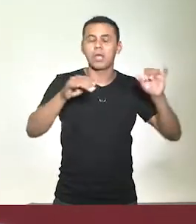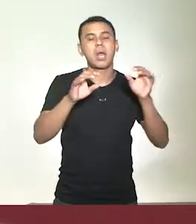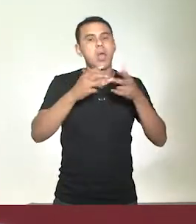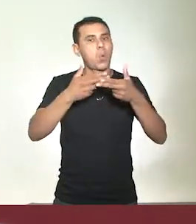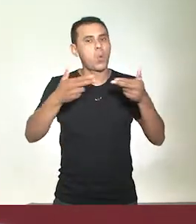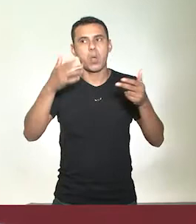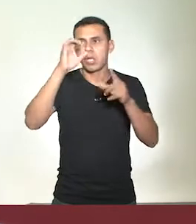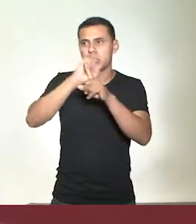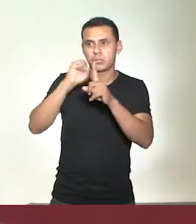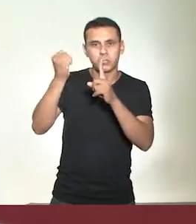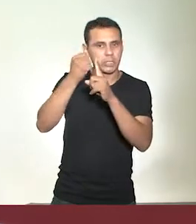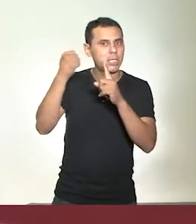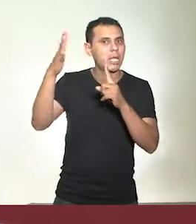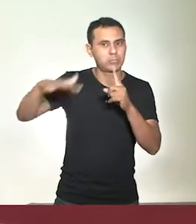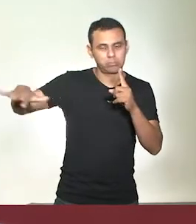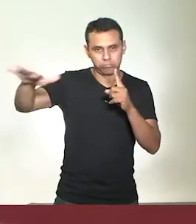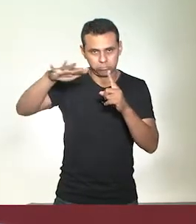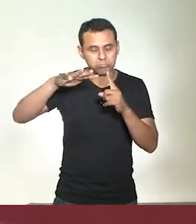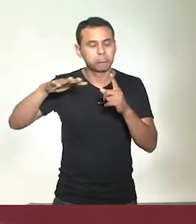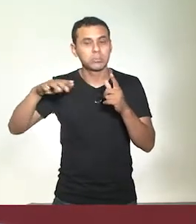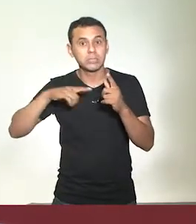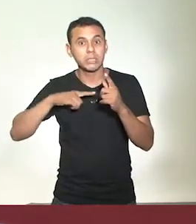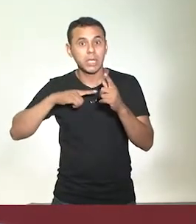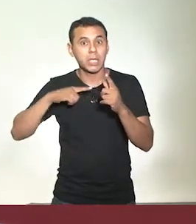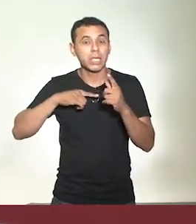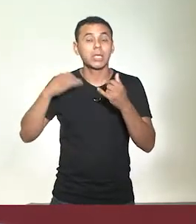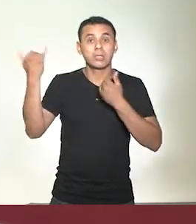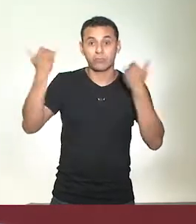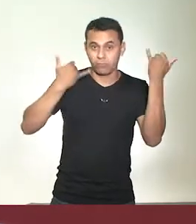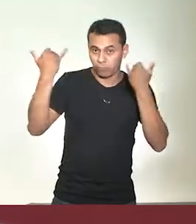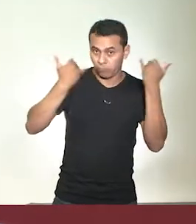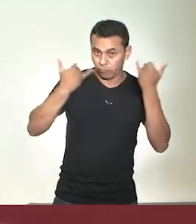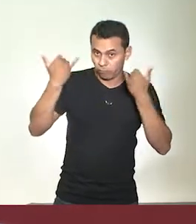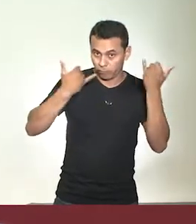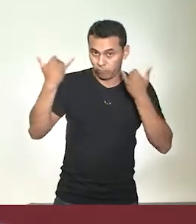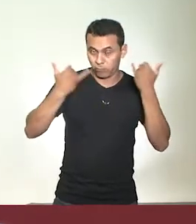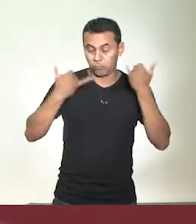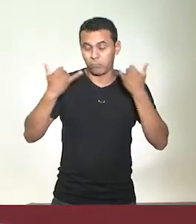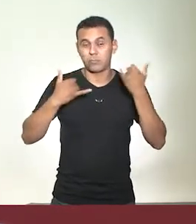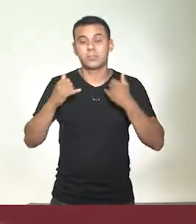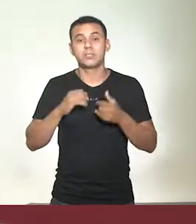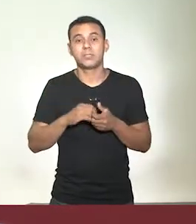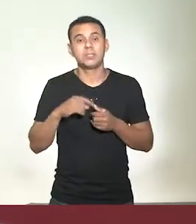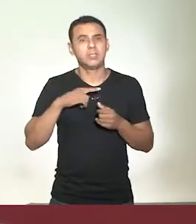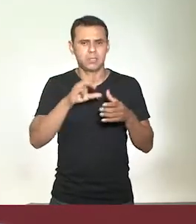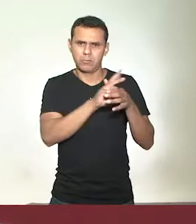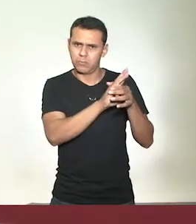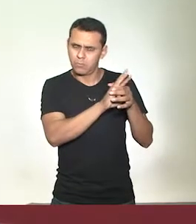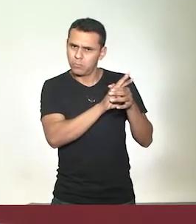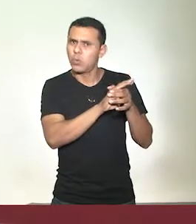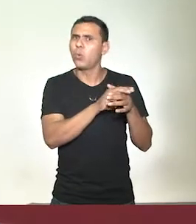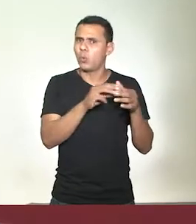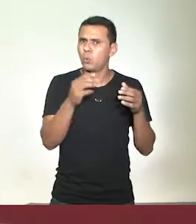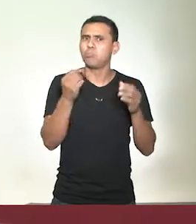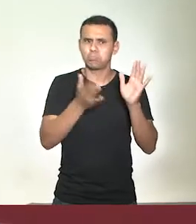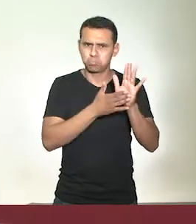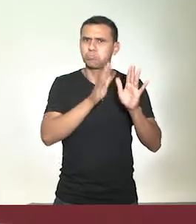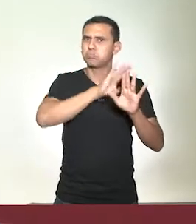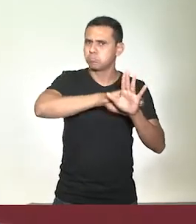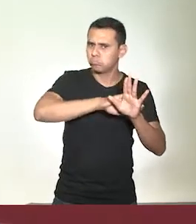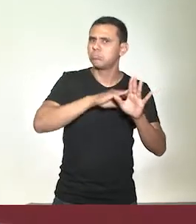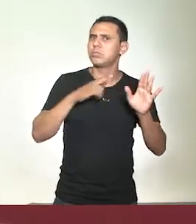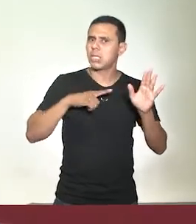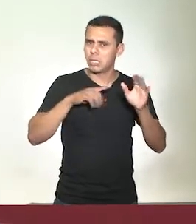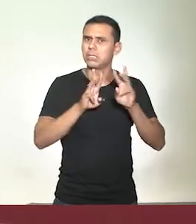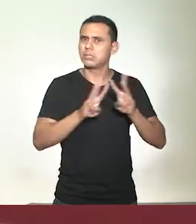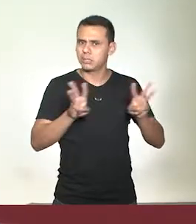então a sociedade está com as informações né da Universidade de forma